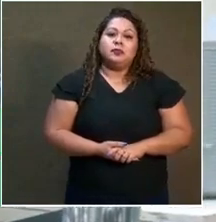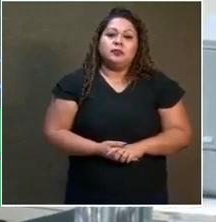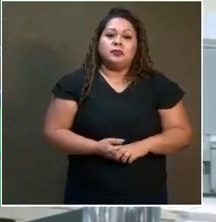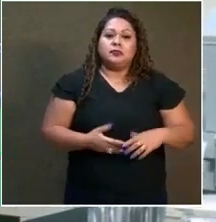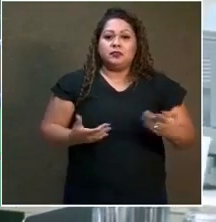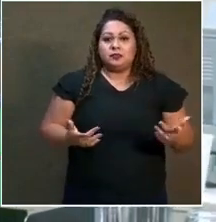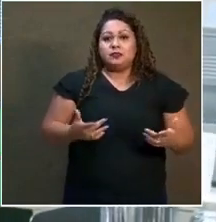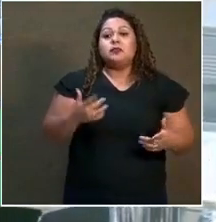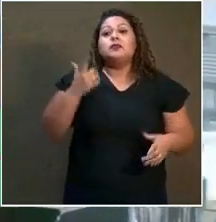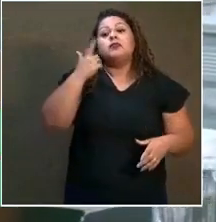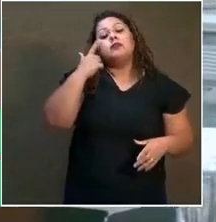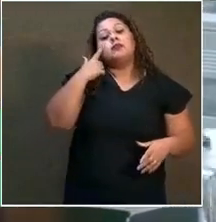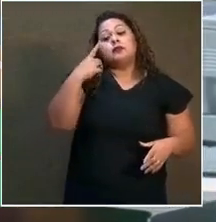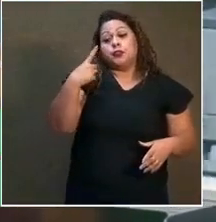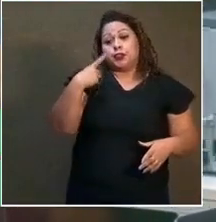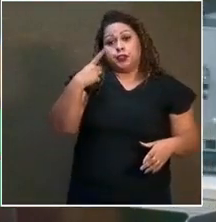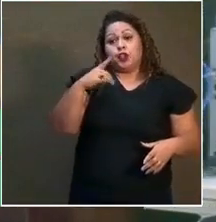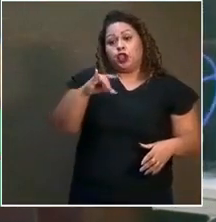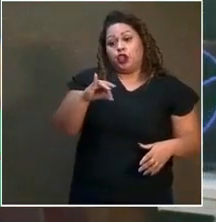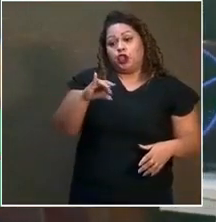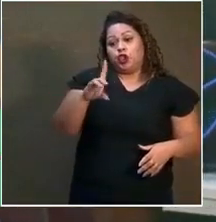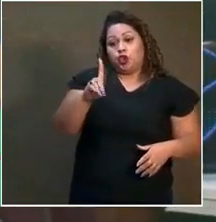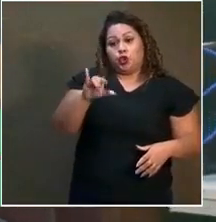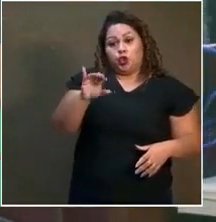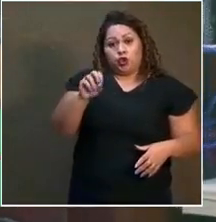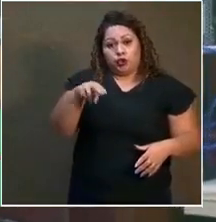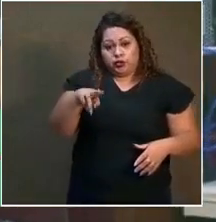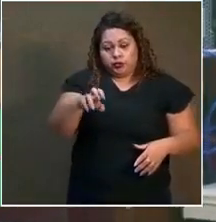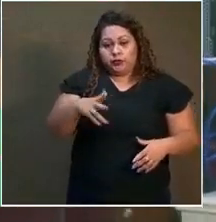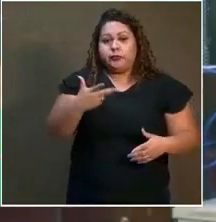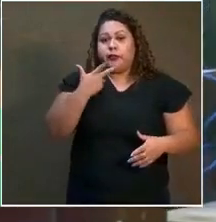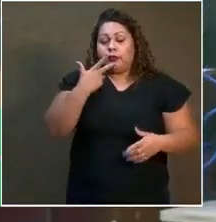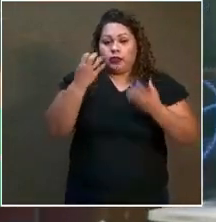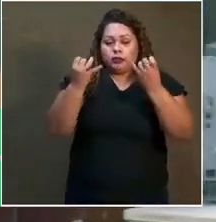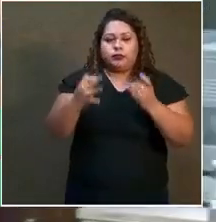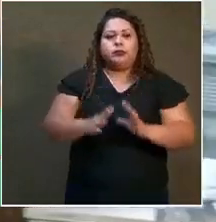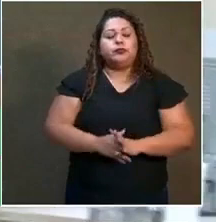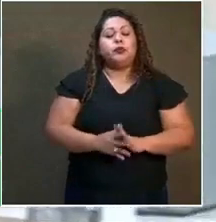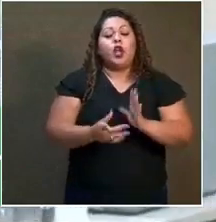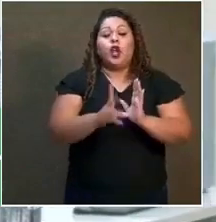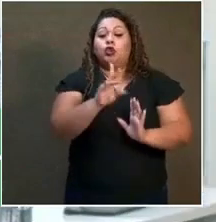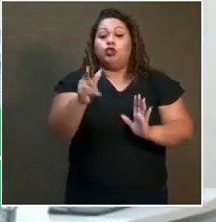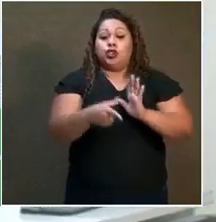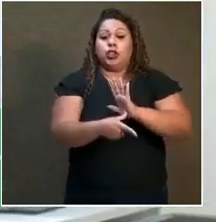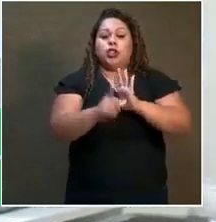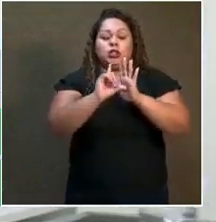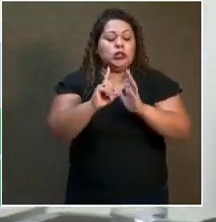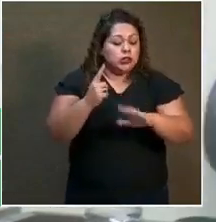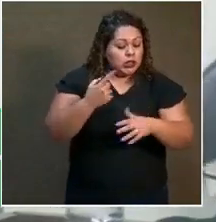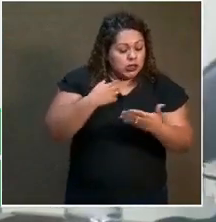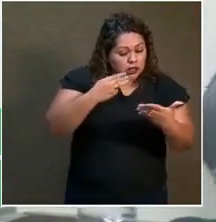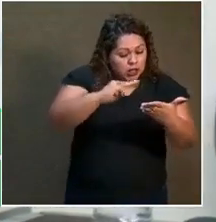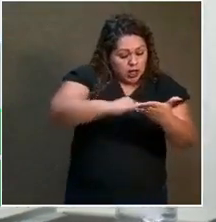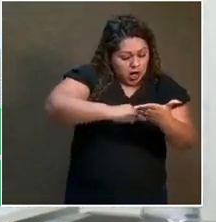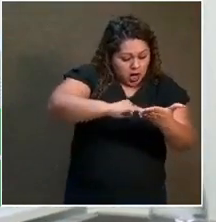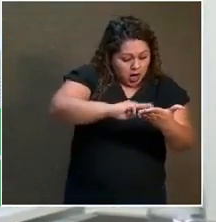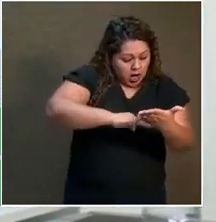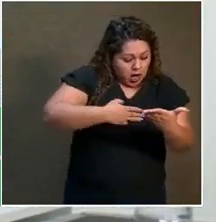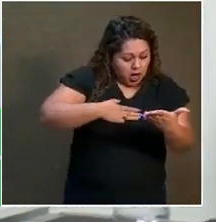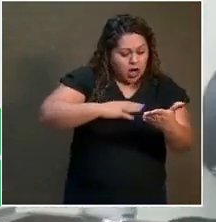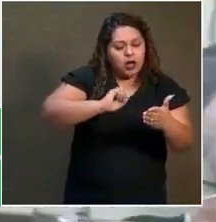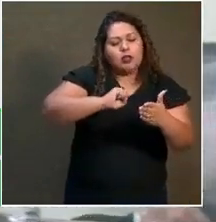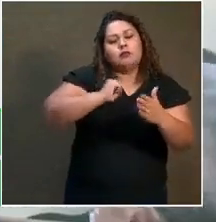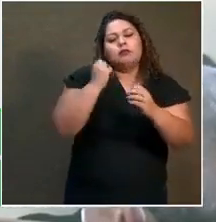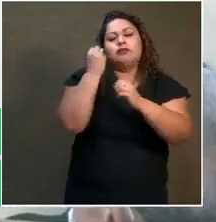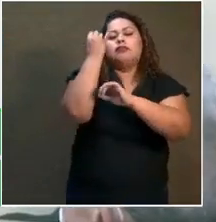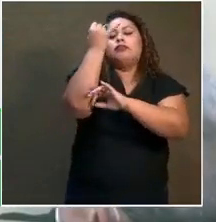Vejam o que o Dr. Johnny deixou muito claro. Ele descobriu as mensagens no dia anterior, passou o dia, a noite chorando ao